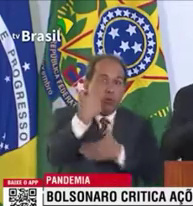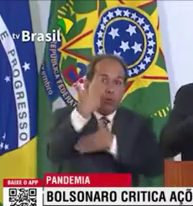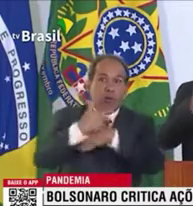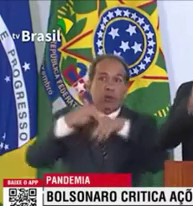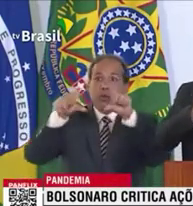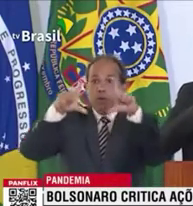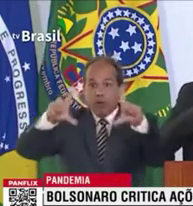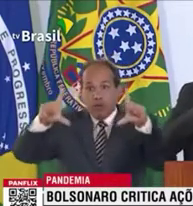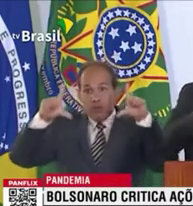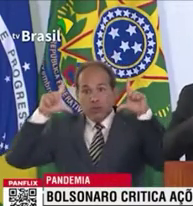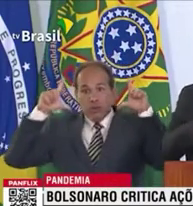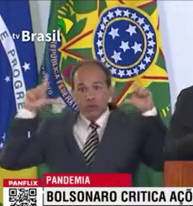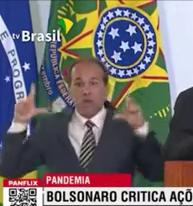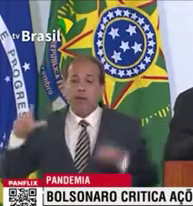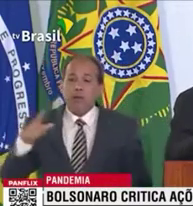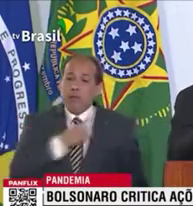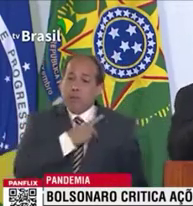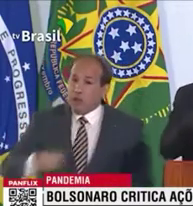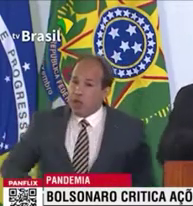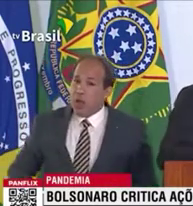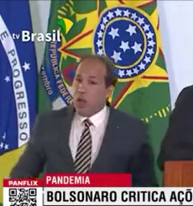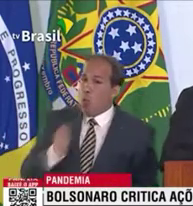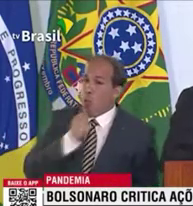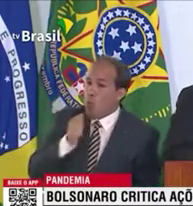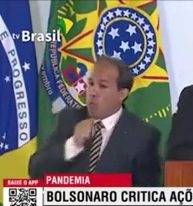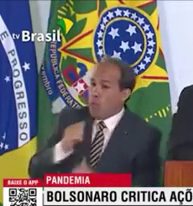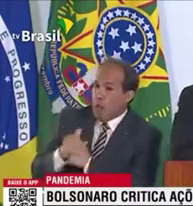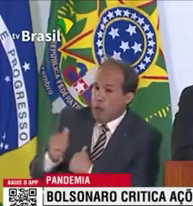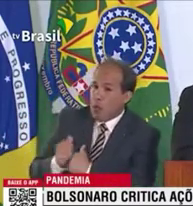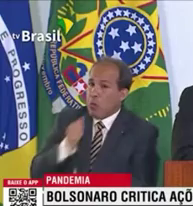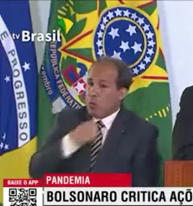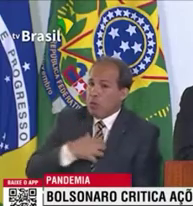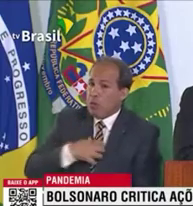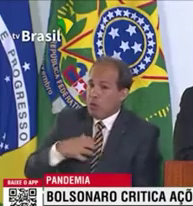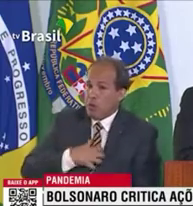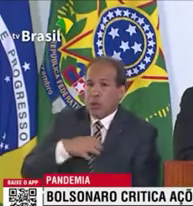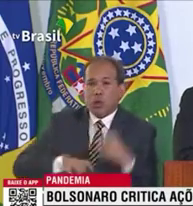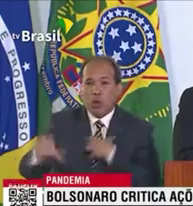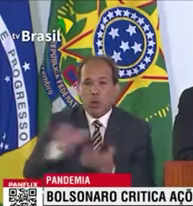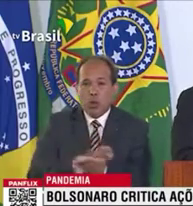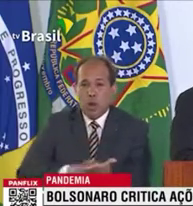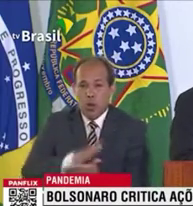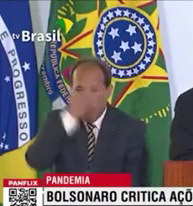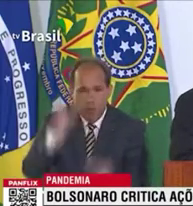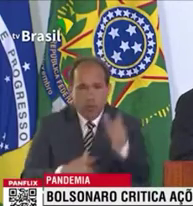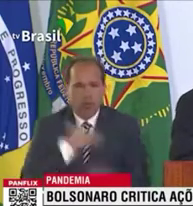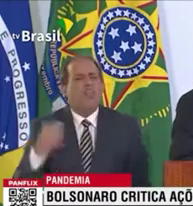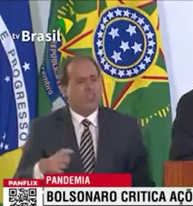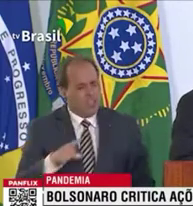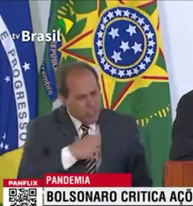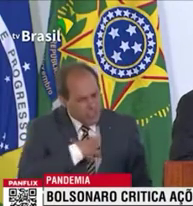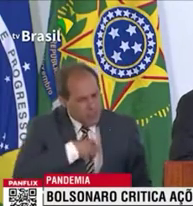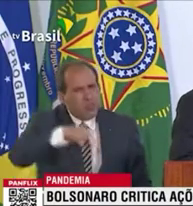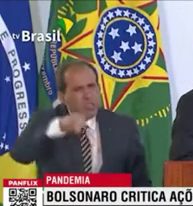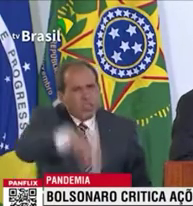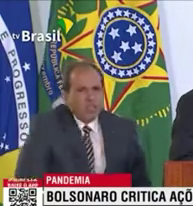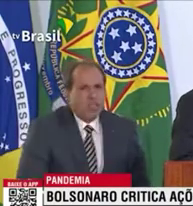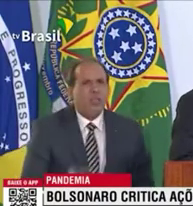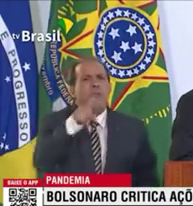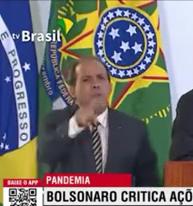não tem carinho, não tem sentimento, que morreu. Tem sentimento com todos que morreram, mas superdimensionado.